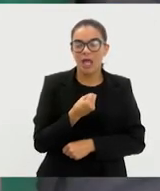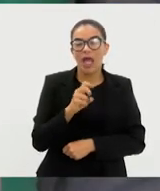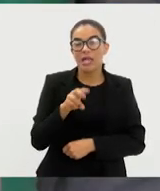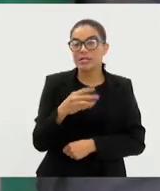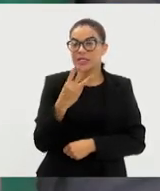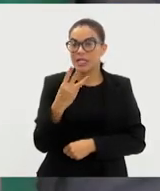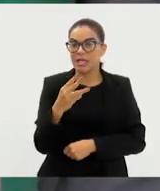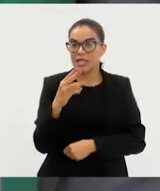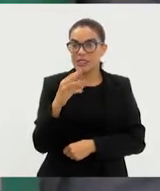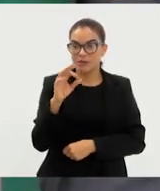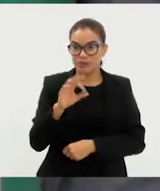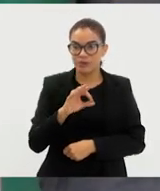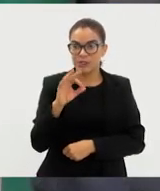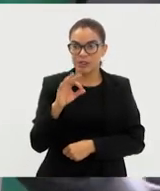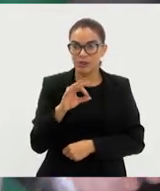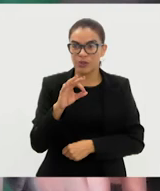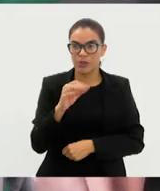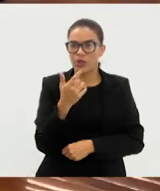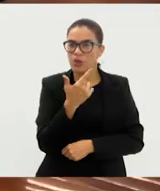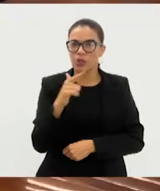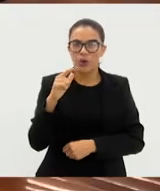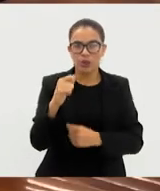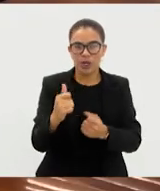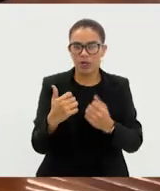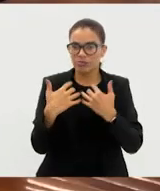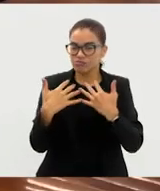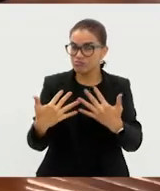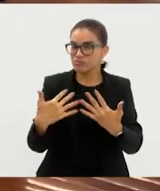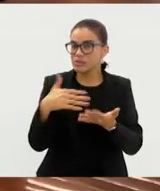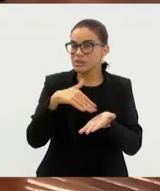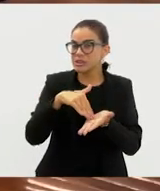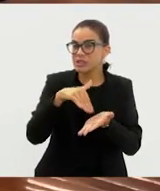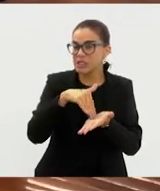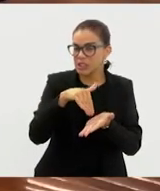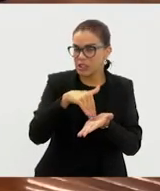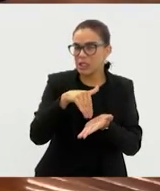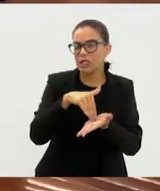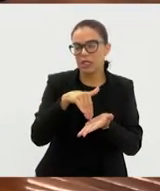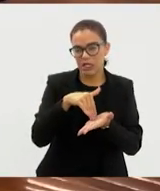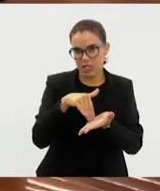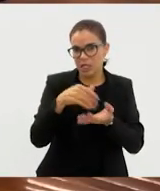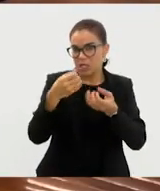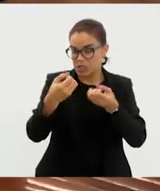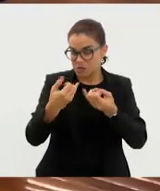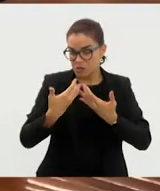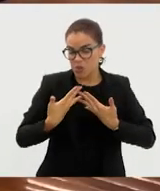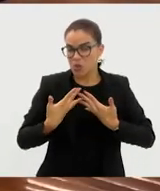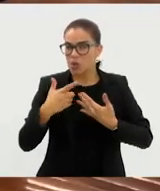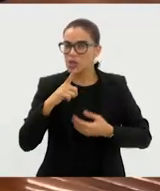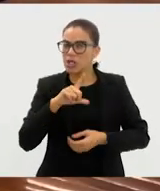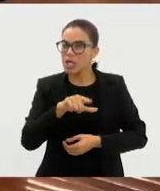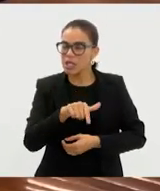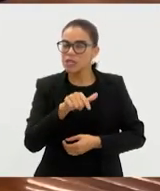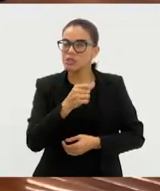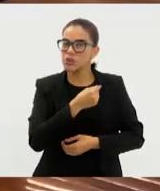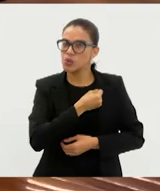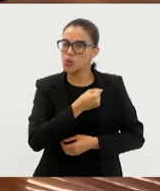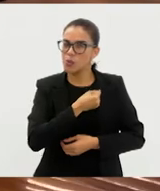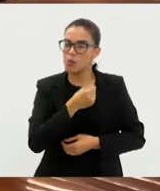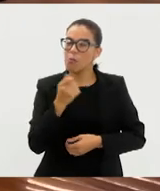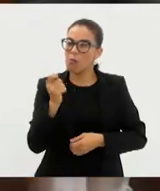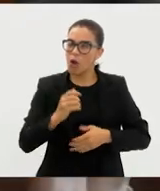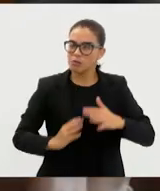3%. Presidente, em outras audiências públicas, os secretários sistematicamente dizem que esse aumento vegetativo chega à casa